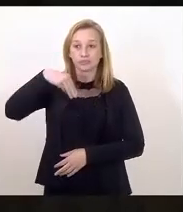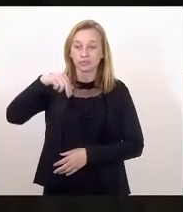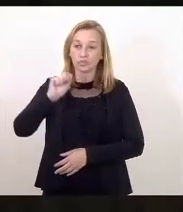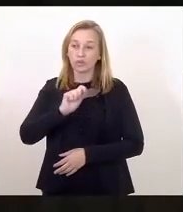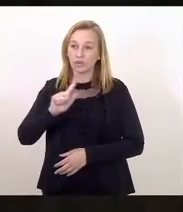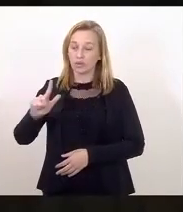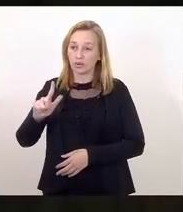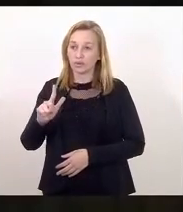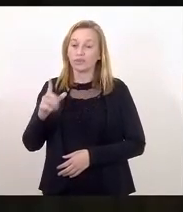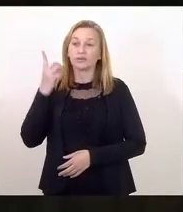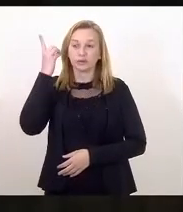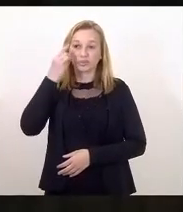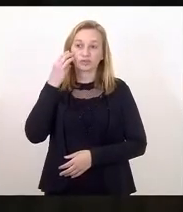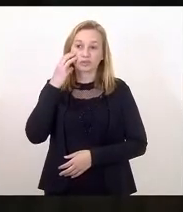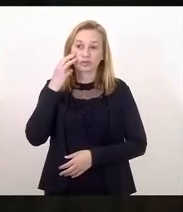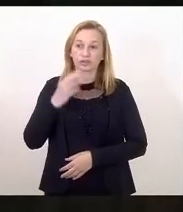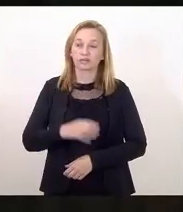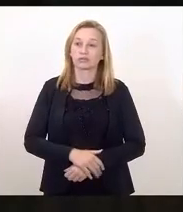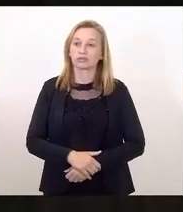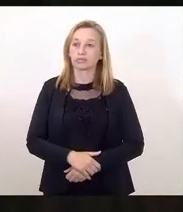Deputado Valdeque Carneiro.